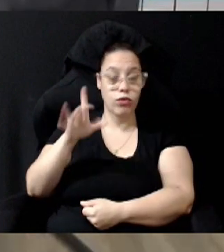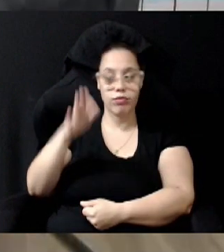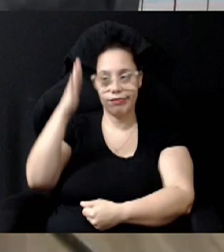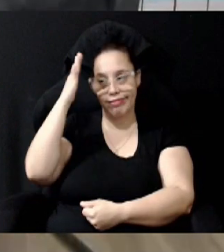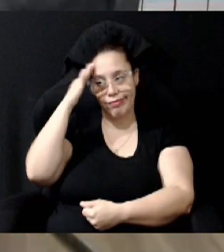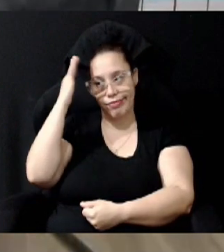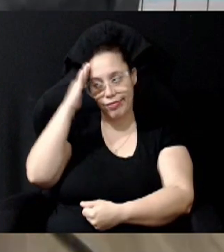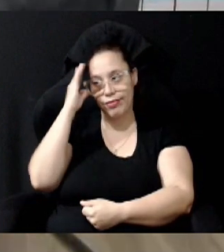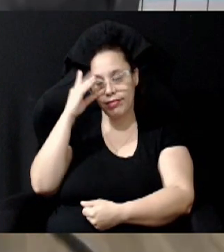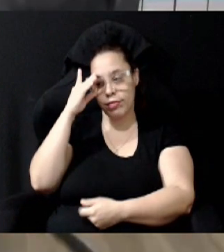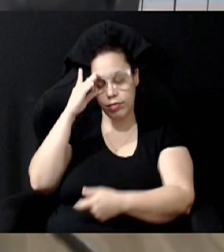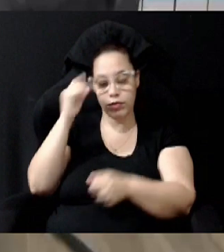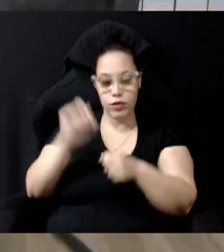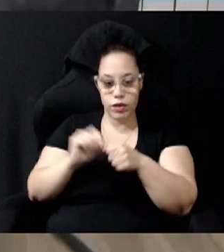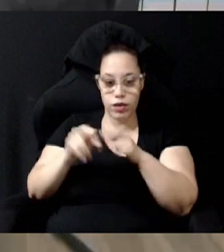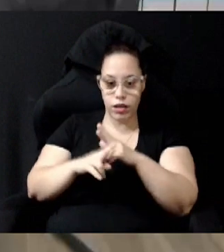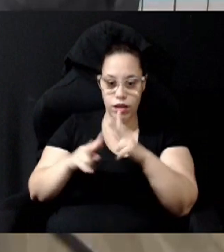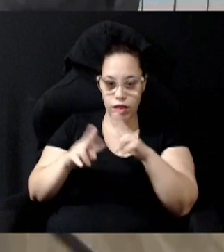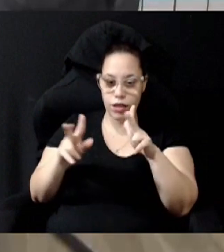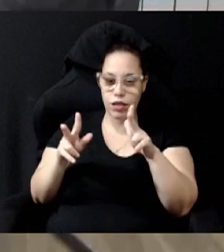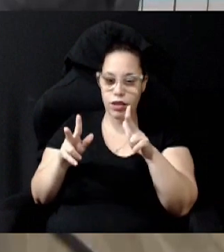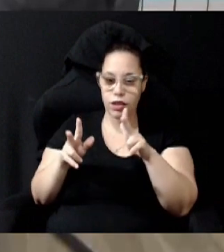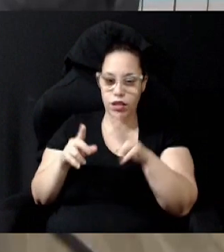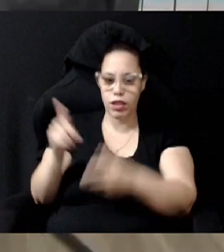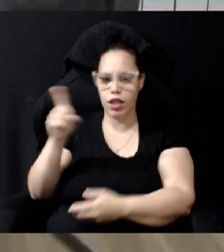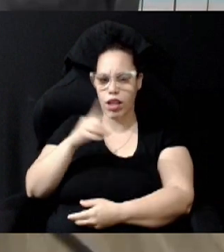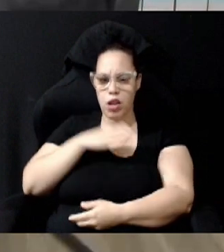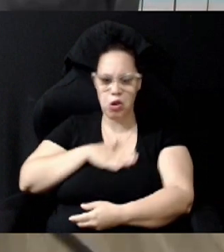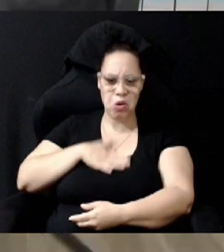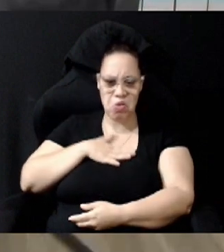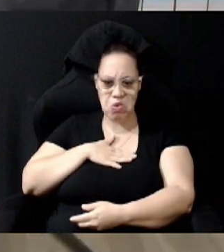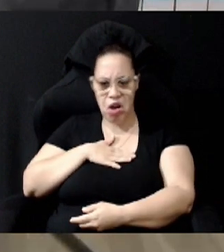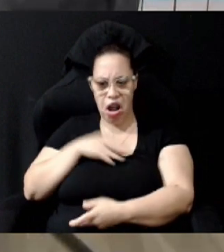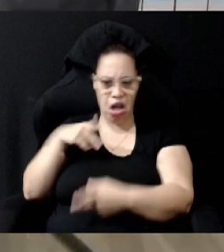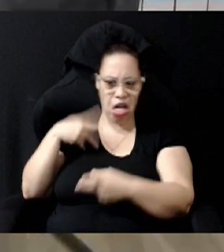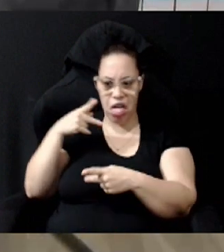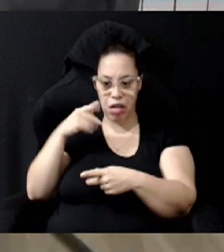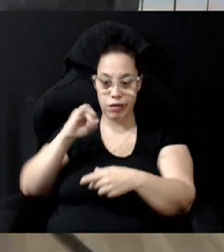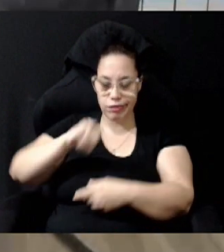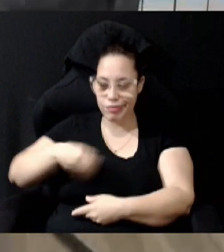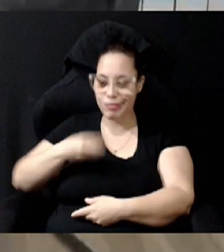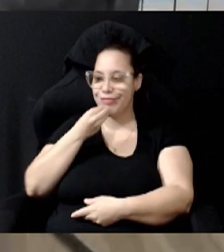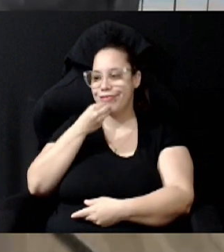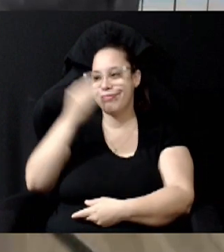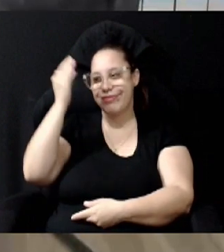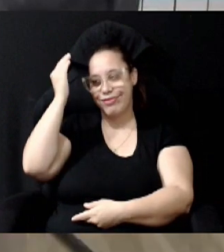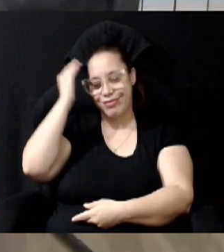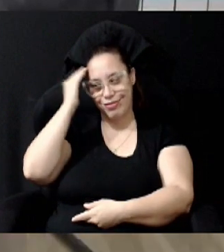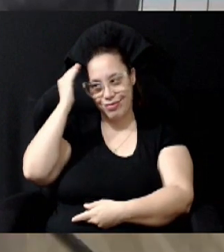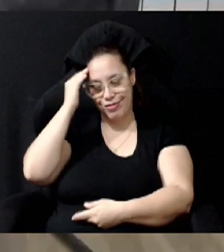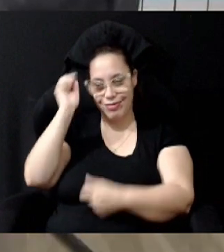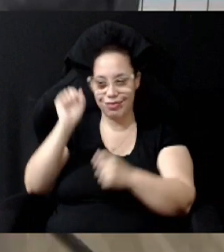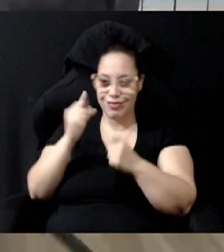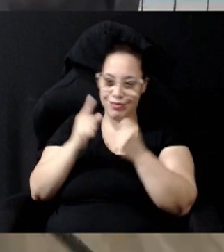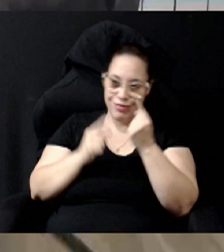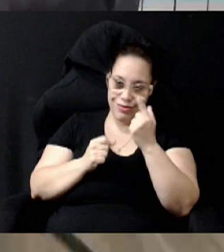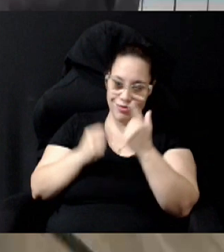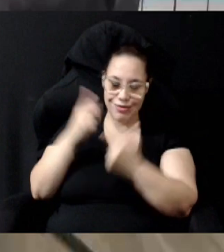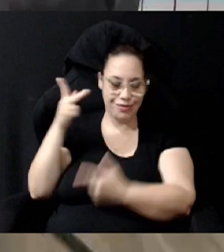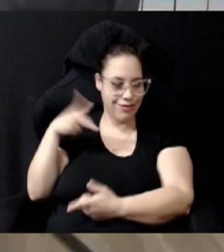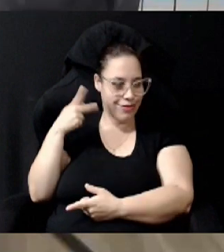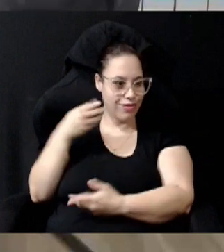fazer a diferença. Então, às vezes você fala, não gosto de política, uma oportunidade para você entender um pouco sobre política, começando